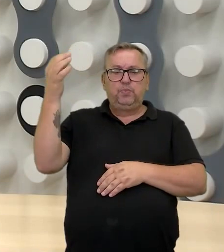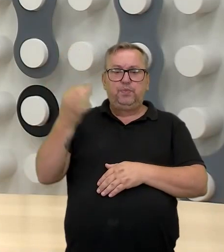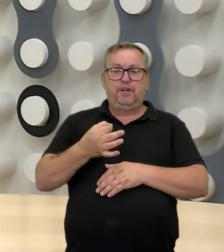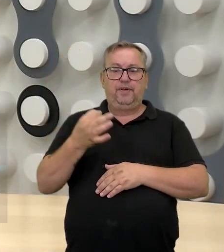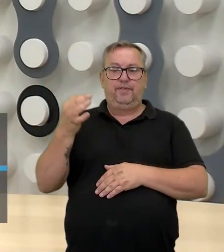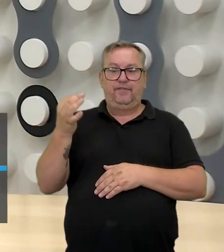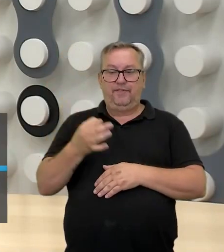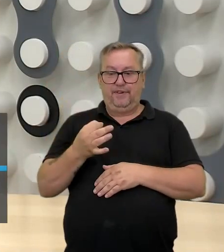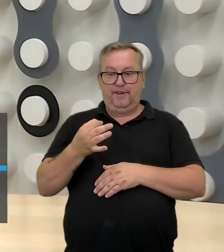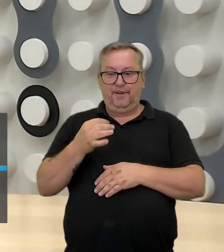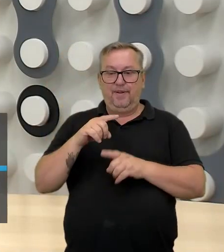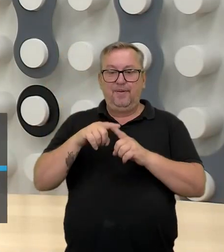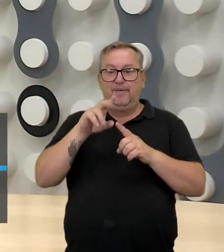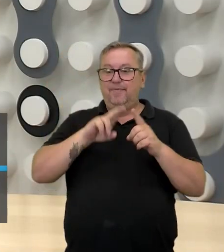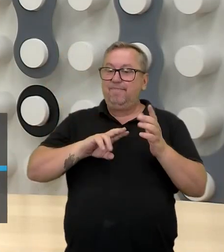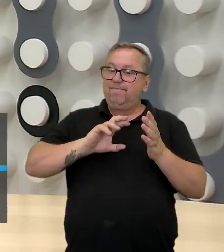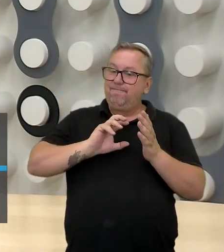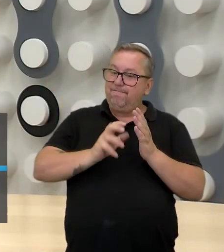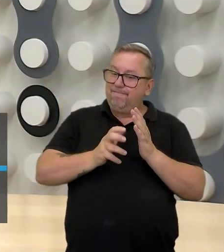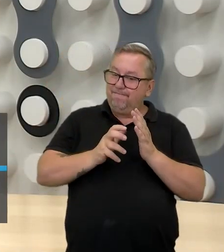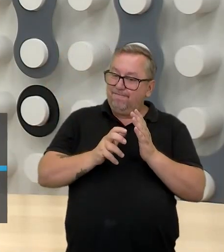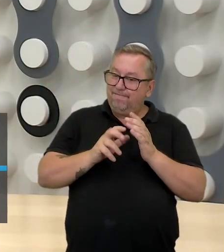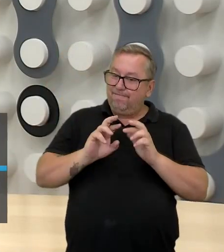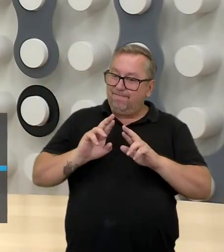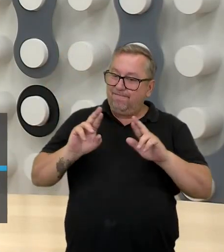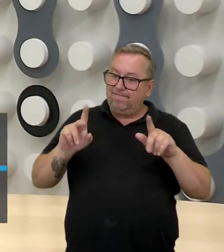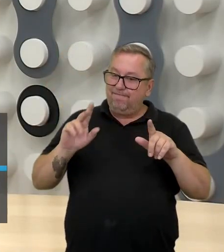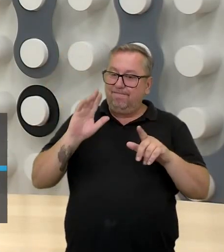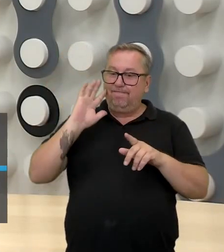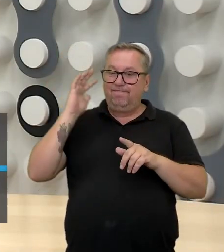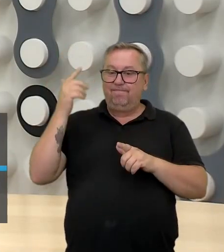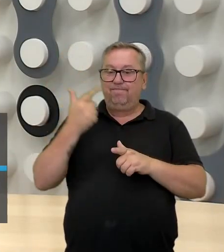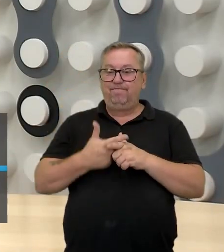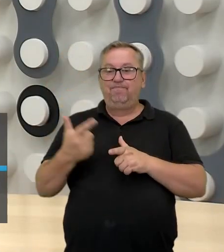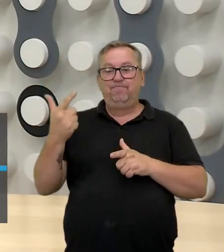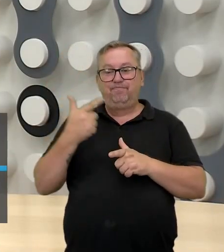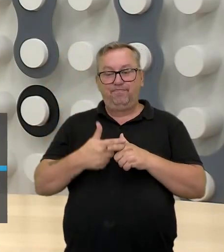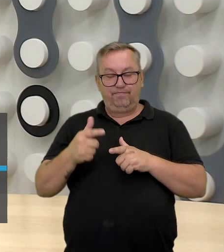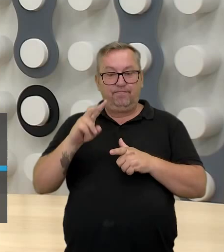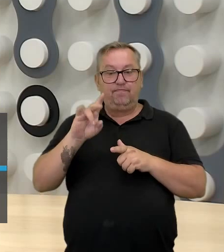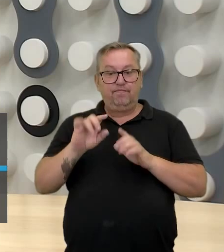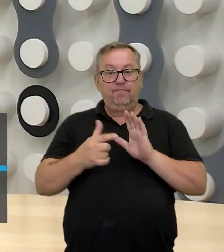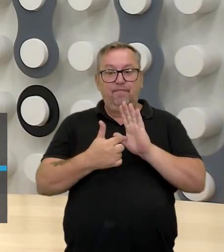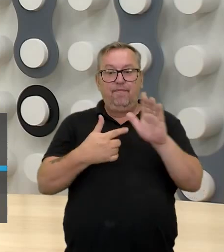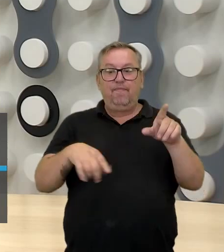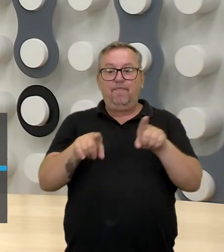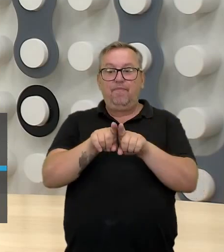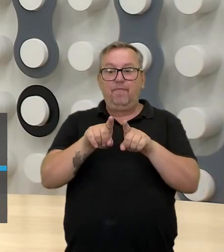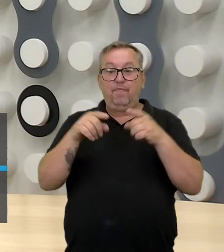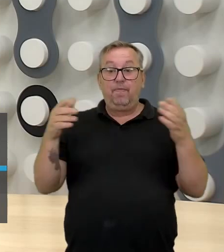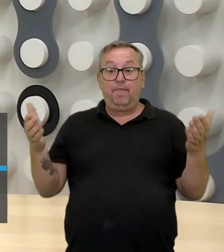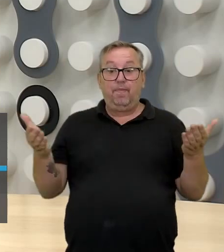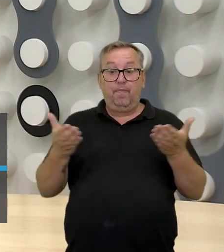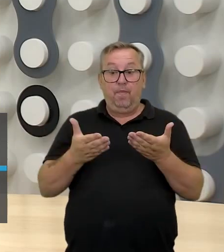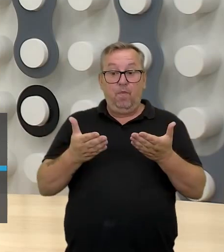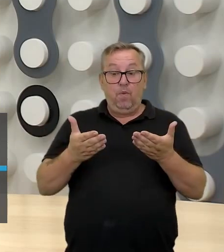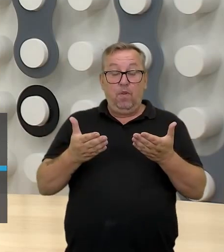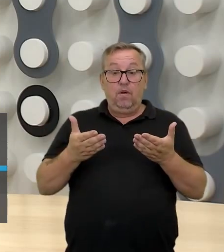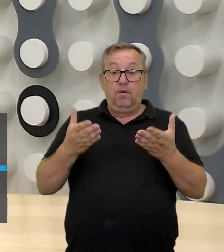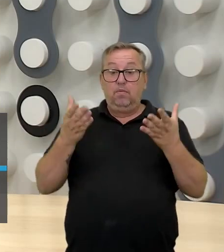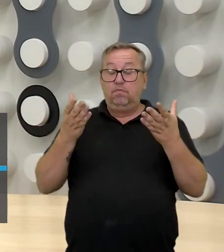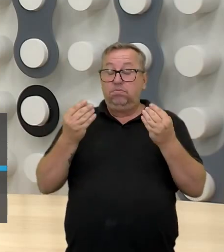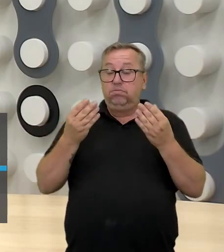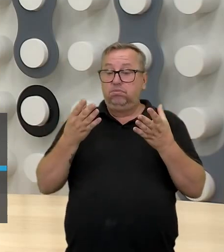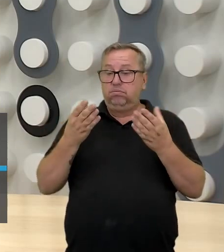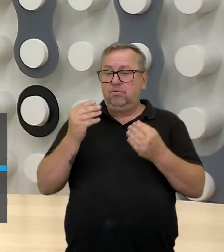buscar mecanismos aí diferentes para a resolução de situações e problemas. Isso a gente vai apresentar para vocês hoje, uma